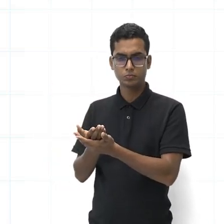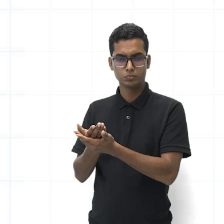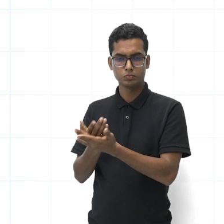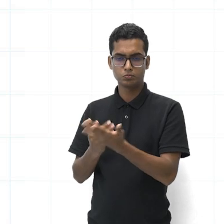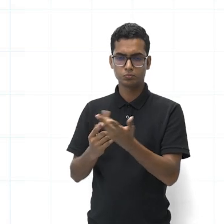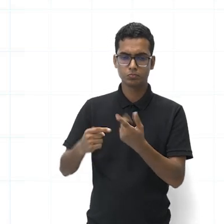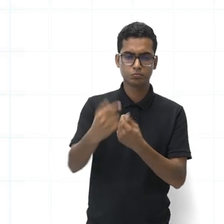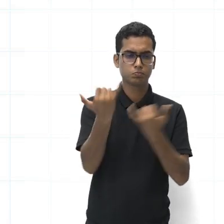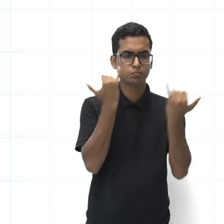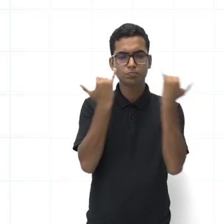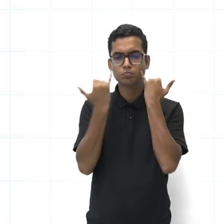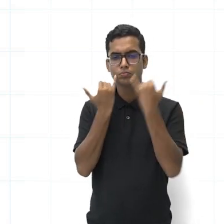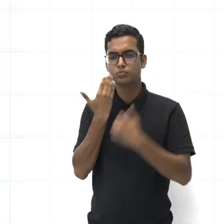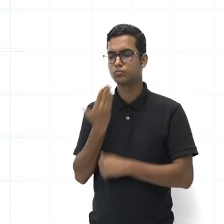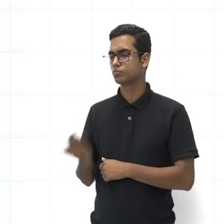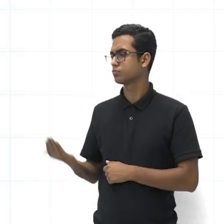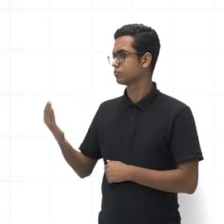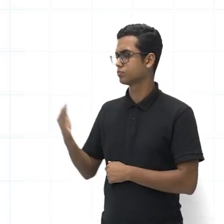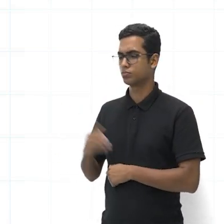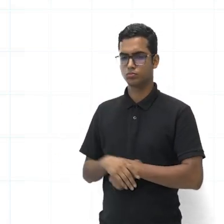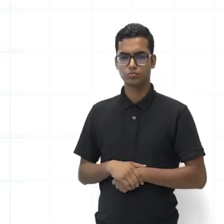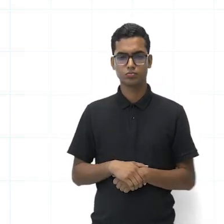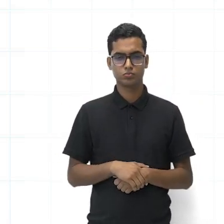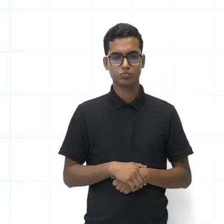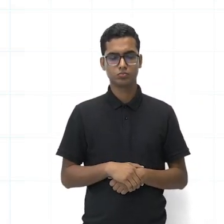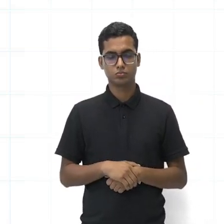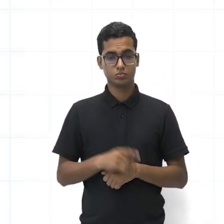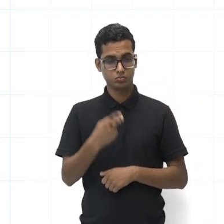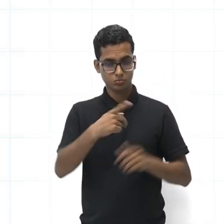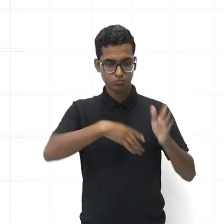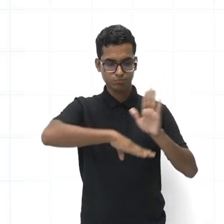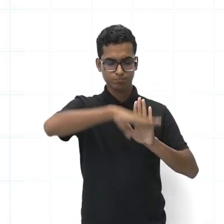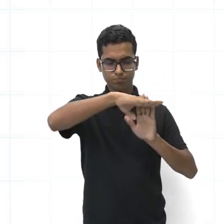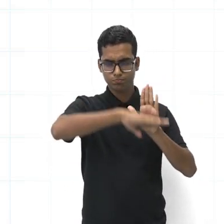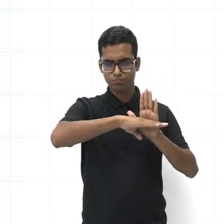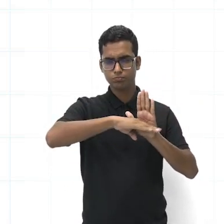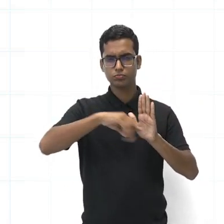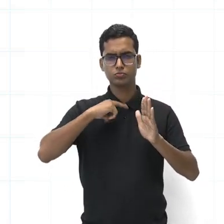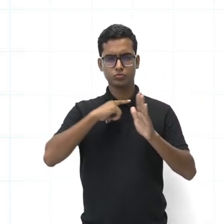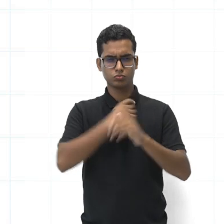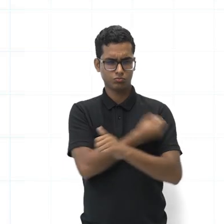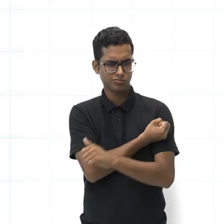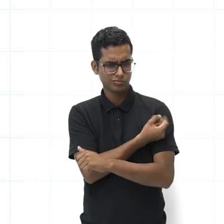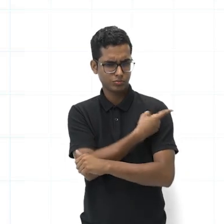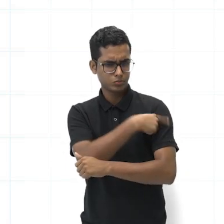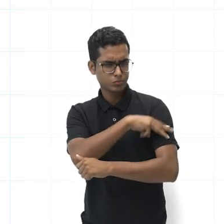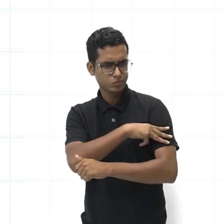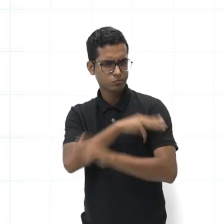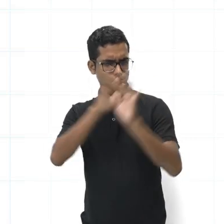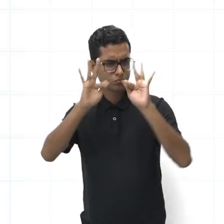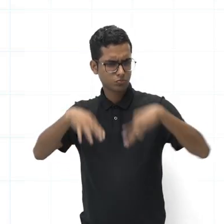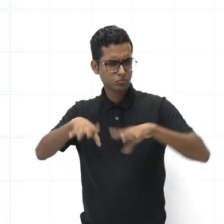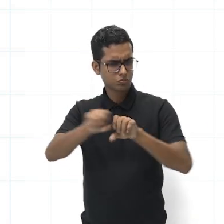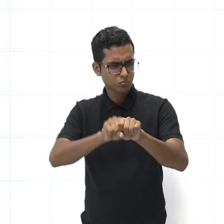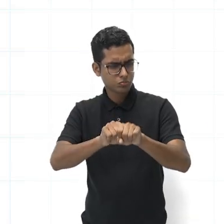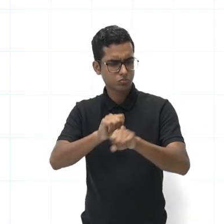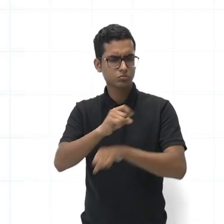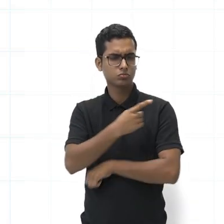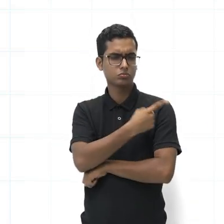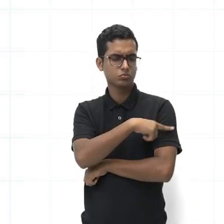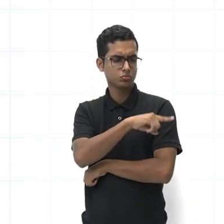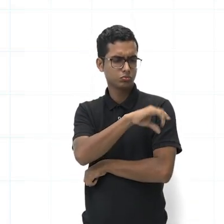Educational Background, Degrees, quais são os seus graus, né? Terminou o ensino médio, não terminou, né? Ensino